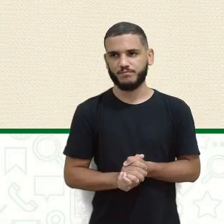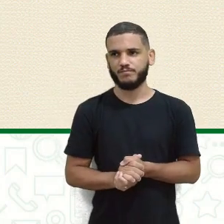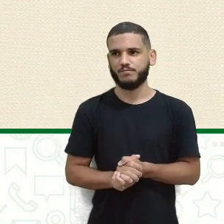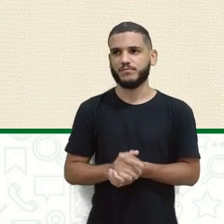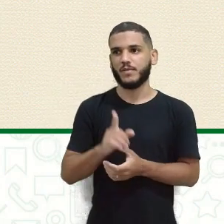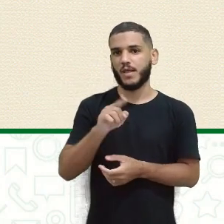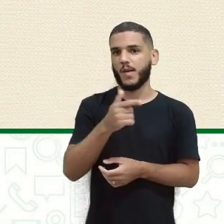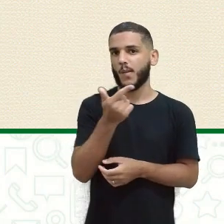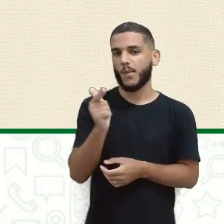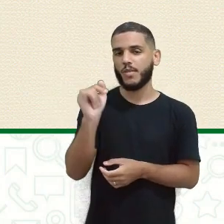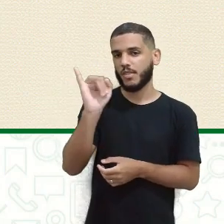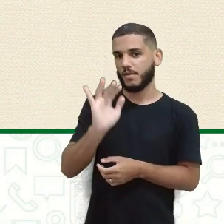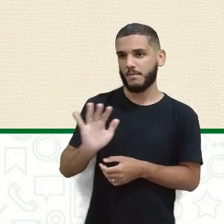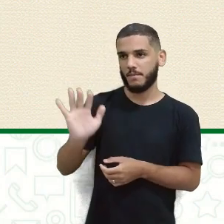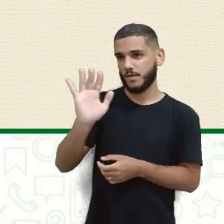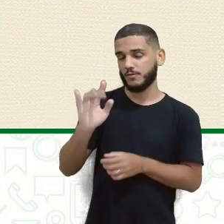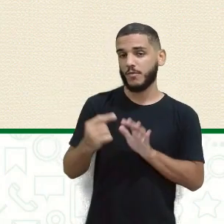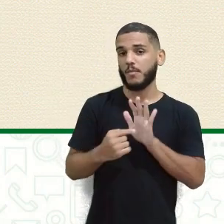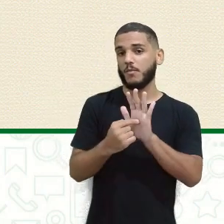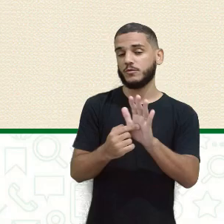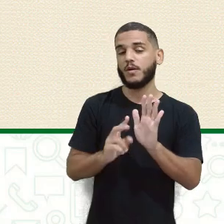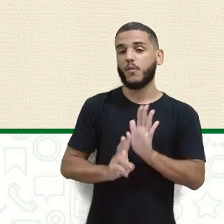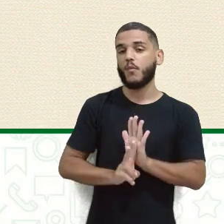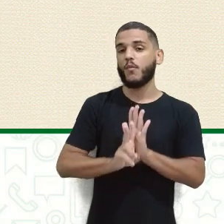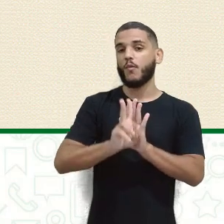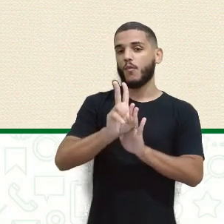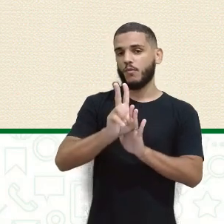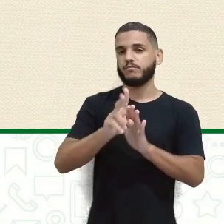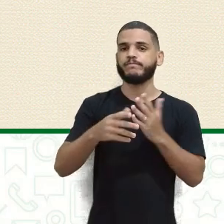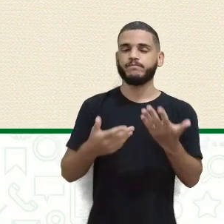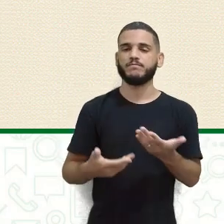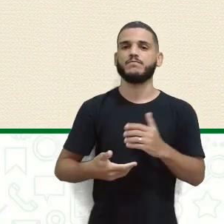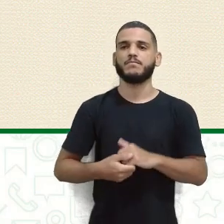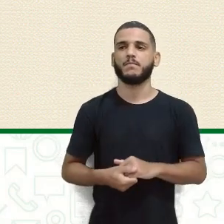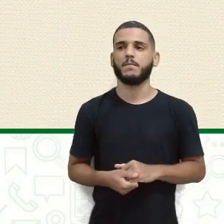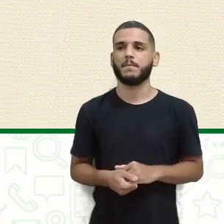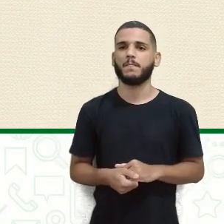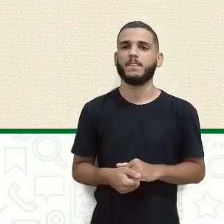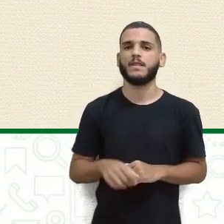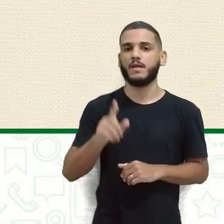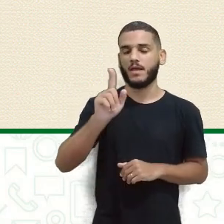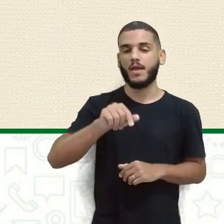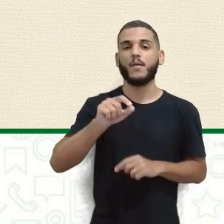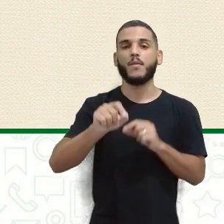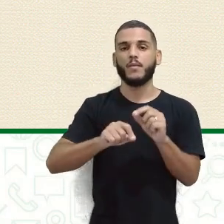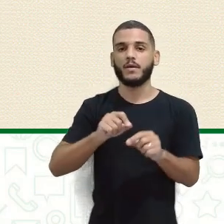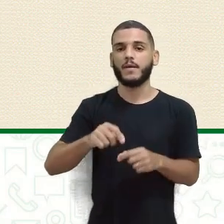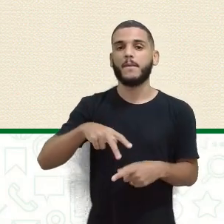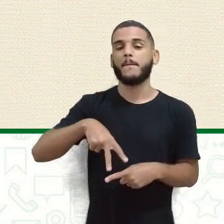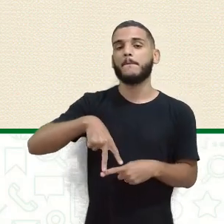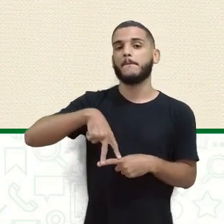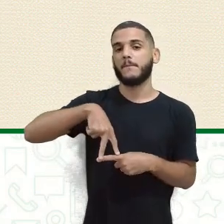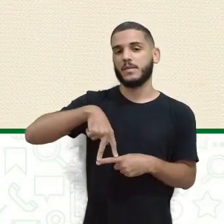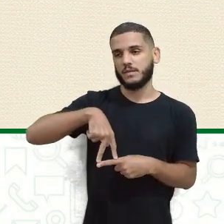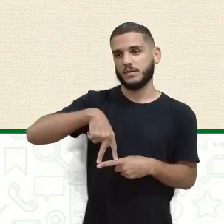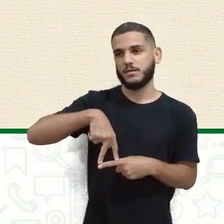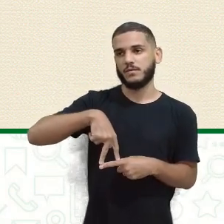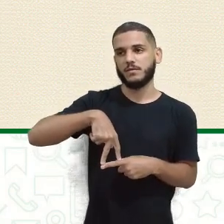é uma outra figura, só para me mostrar o volume. Isso aí é uma pirâmide